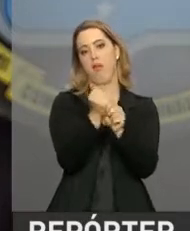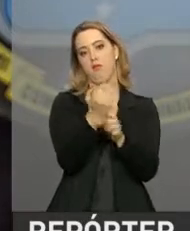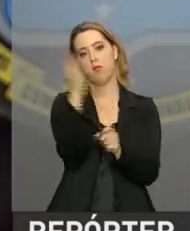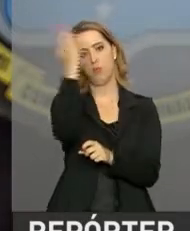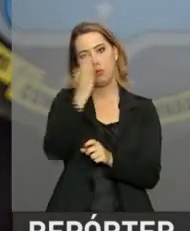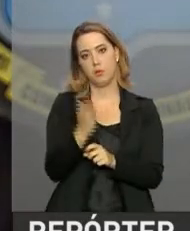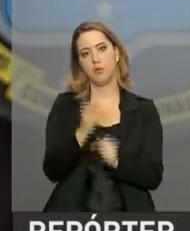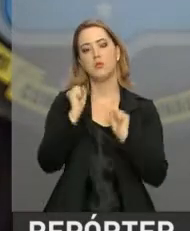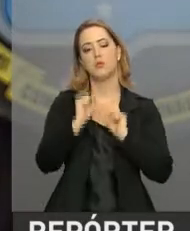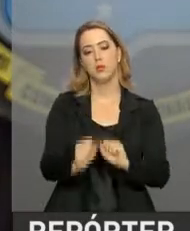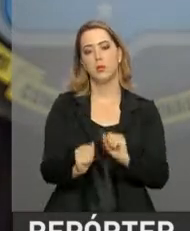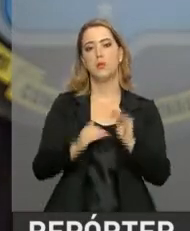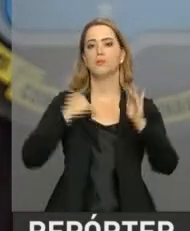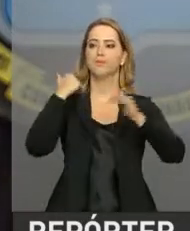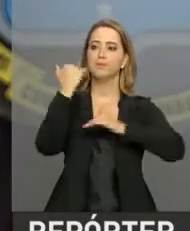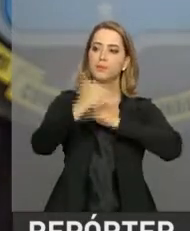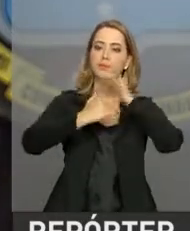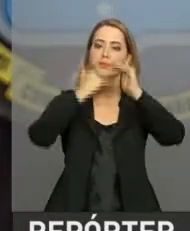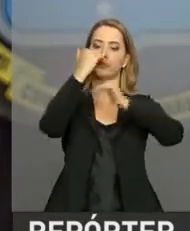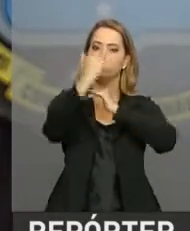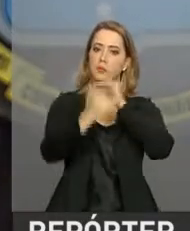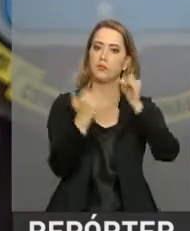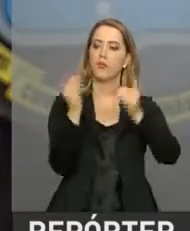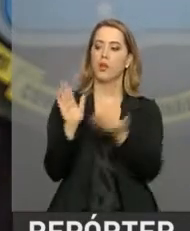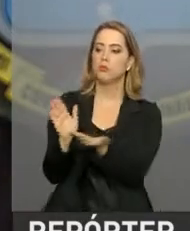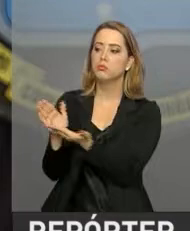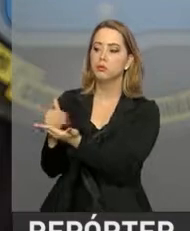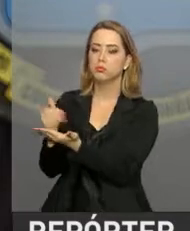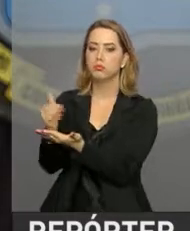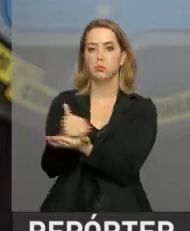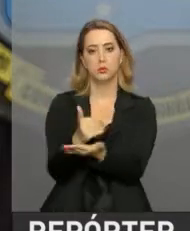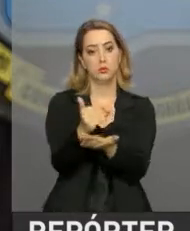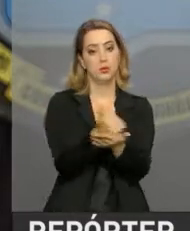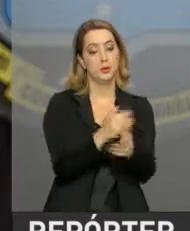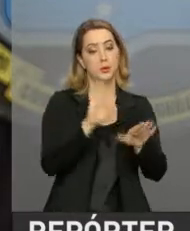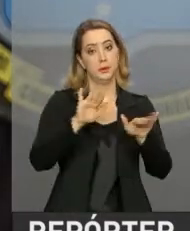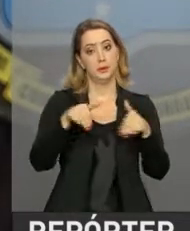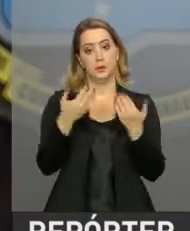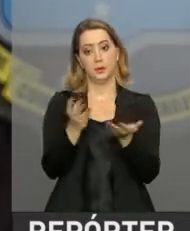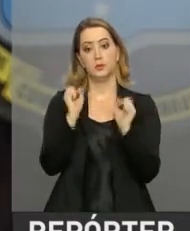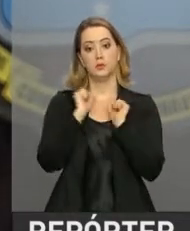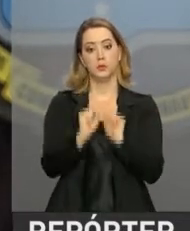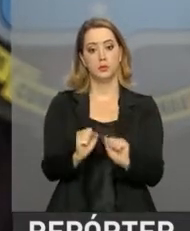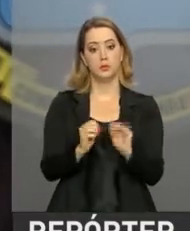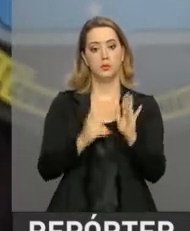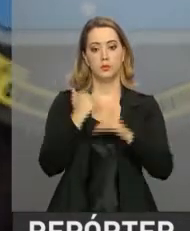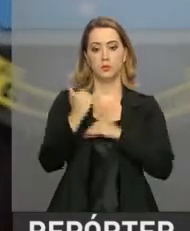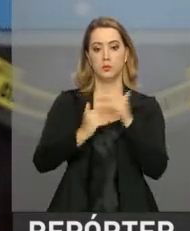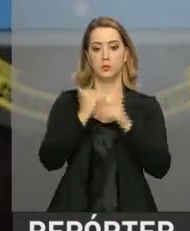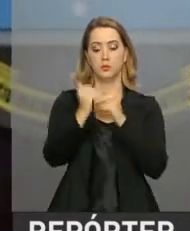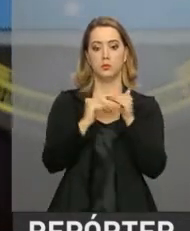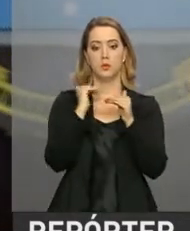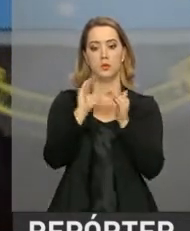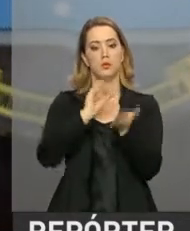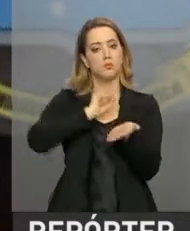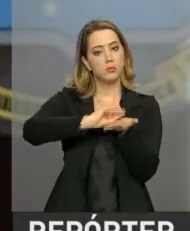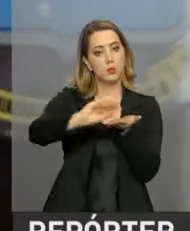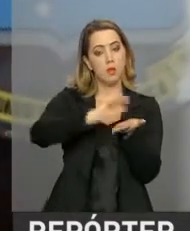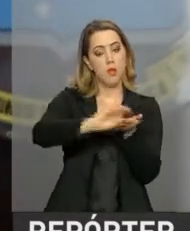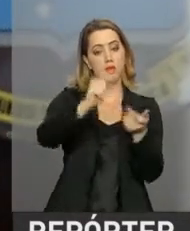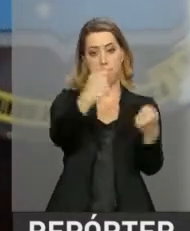possa voltar a crescer arrecadar ea partir daí possa continuar enquanto fazer os investimentos necessários